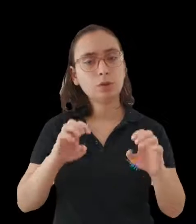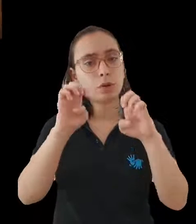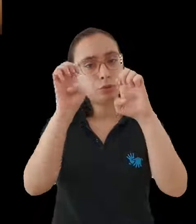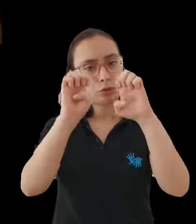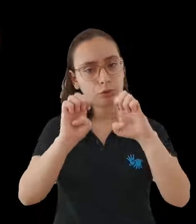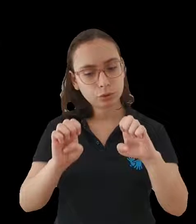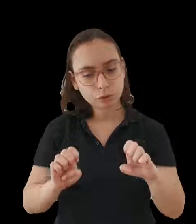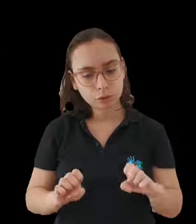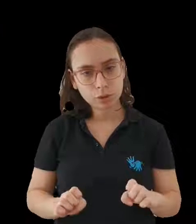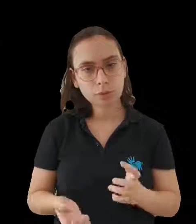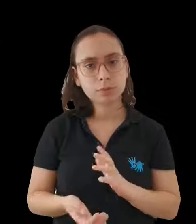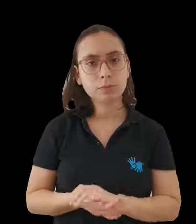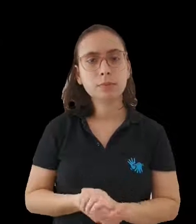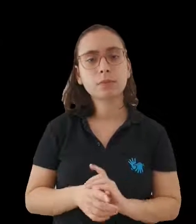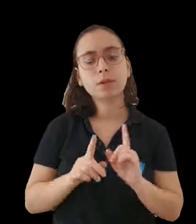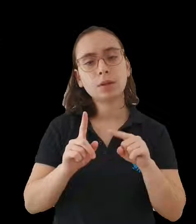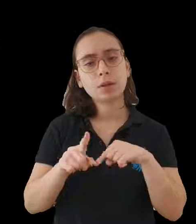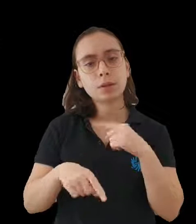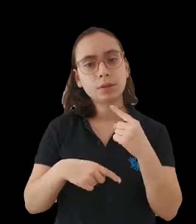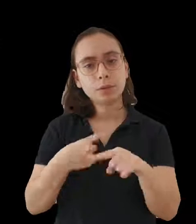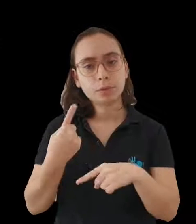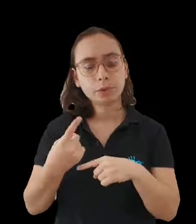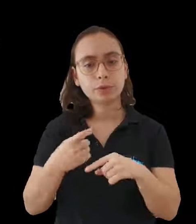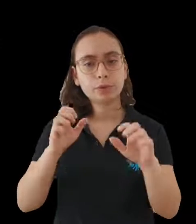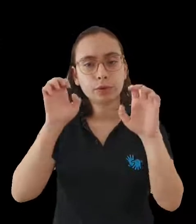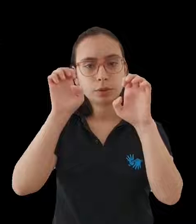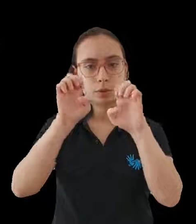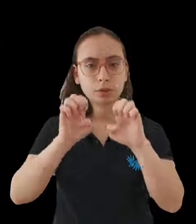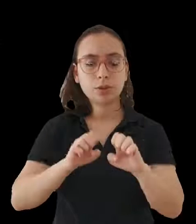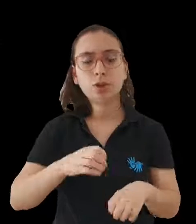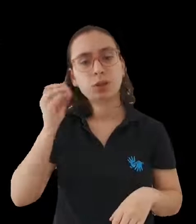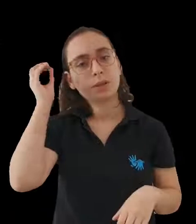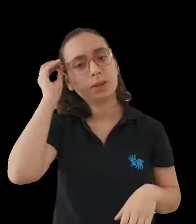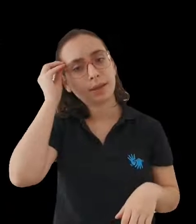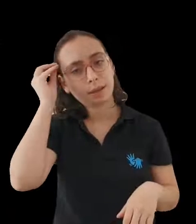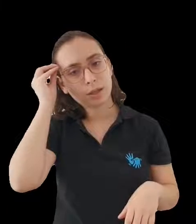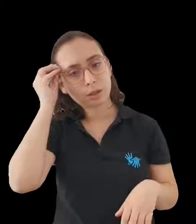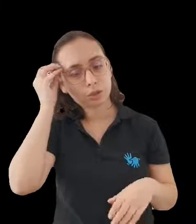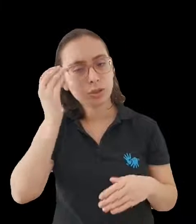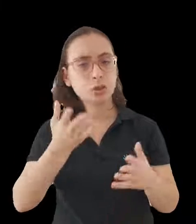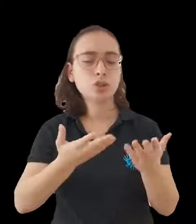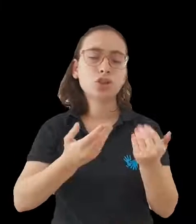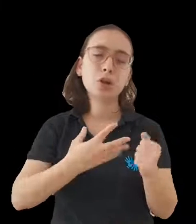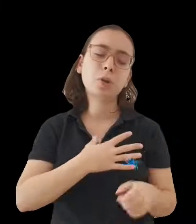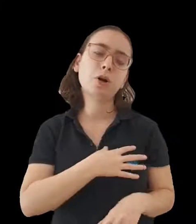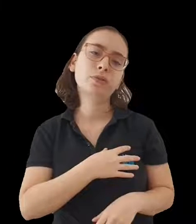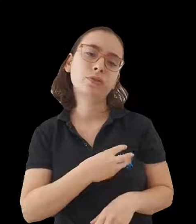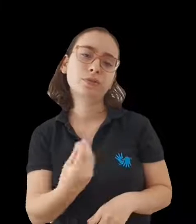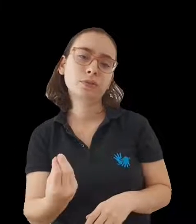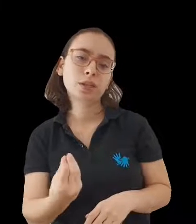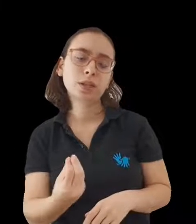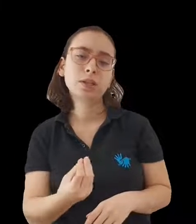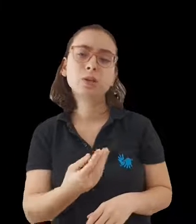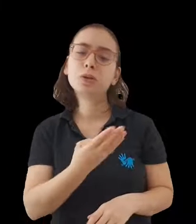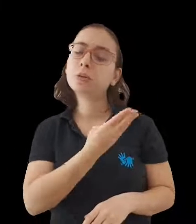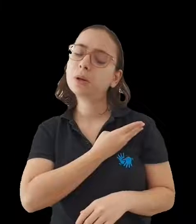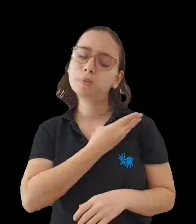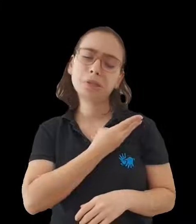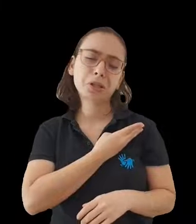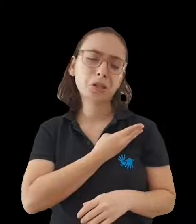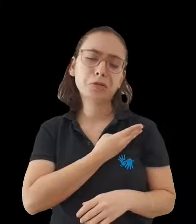conto. Depois que vocês fizerem essa estrutura, aí vocês testam, chama o filho, chama um amigo, conta a